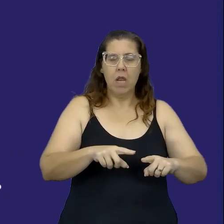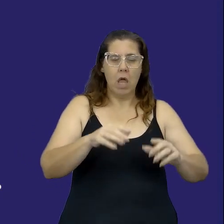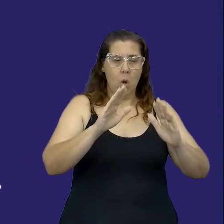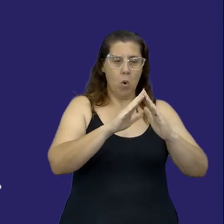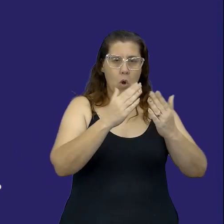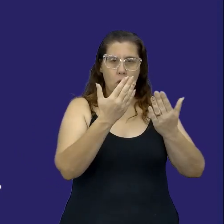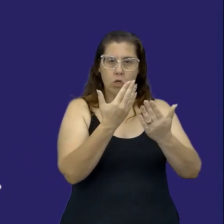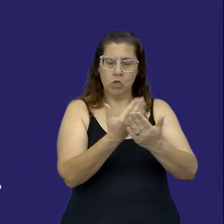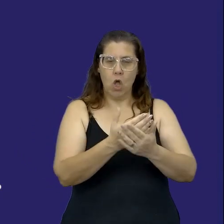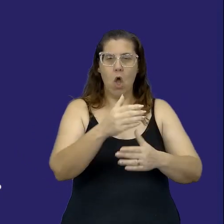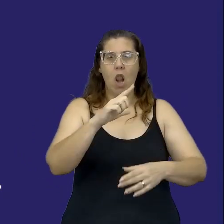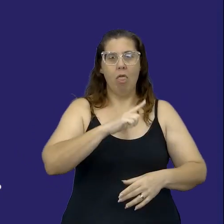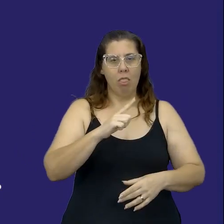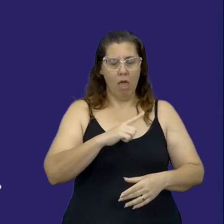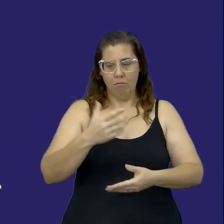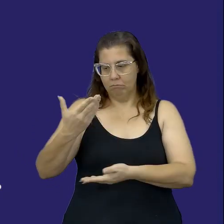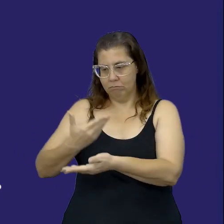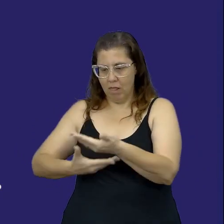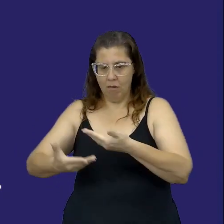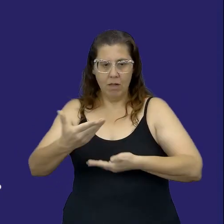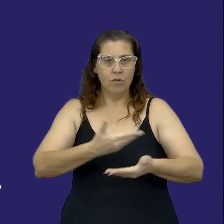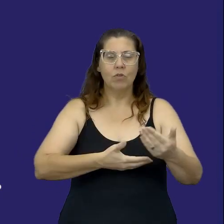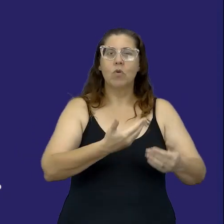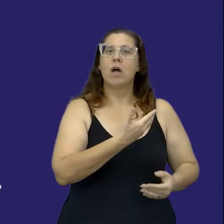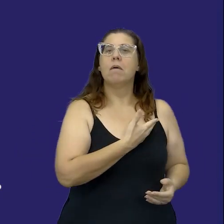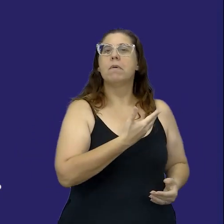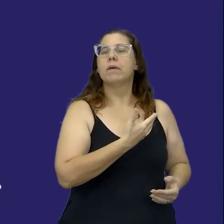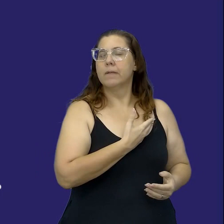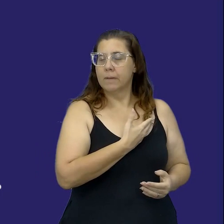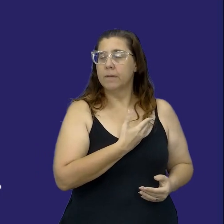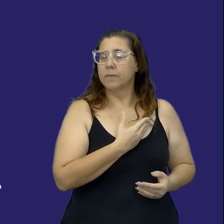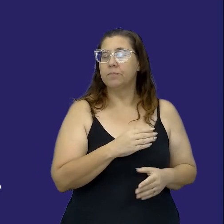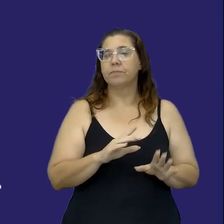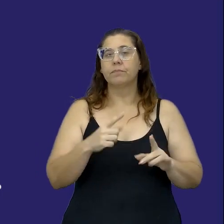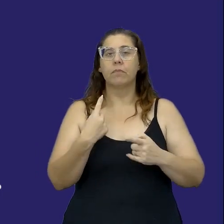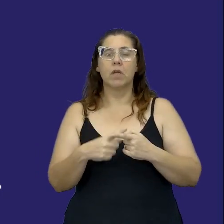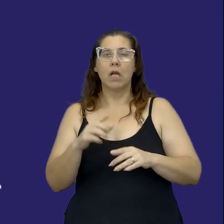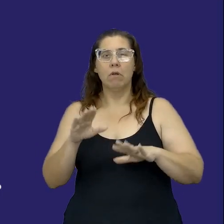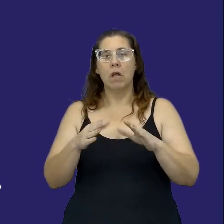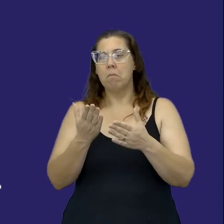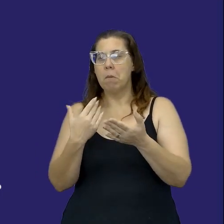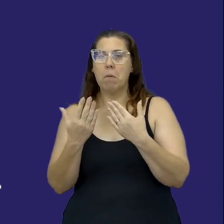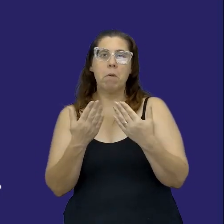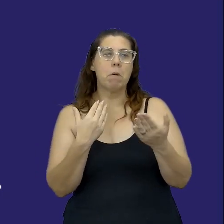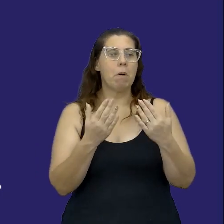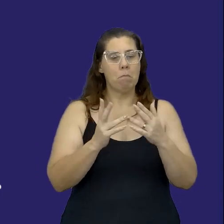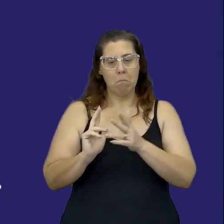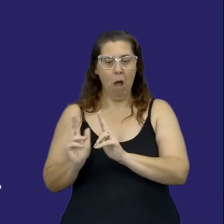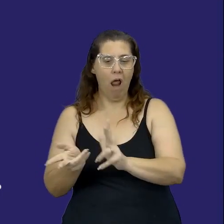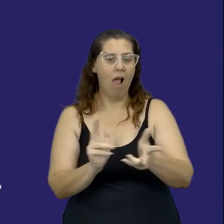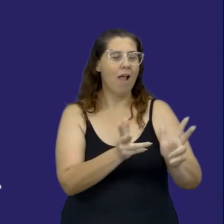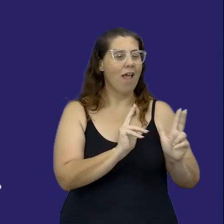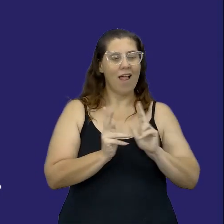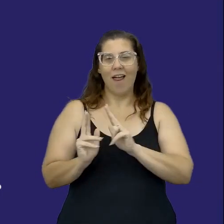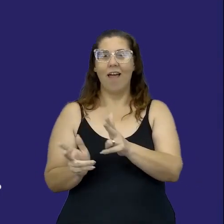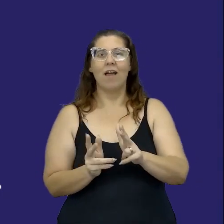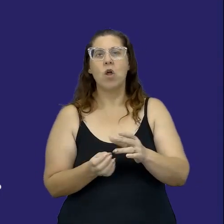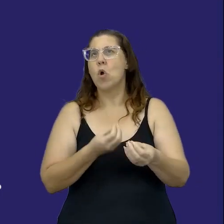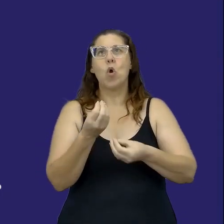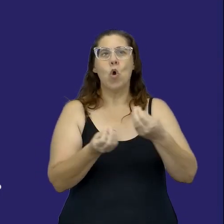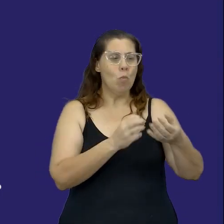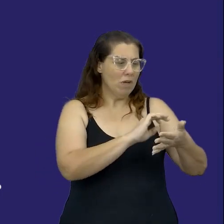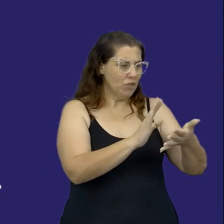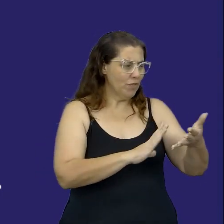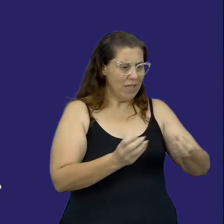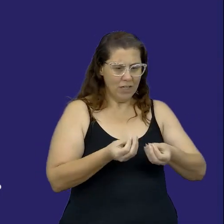com os colegas em ATPC, porque muitas vezes o fato de você conversar com um colega, né, puxa, como que eu vou dar essa